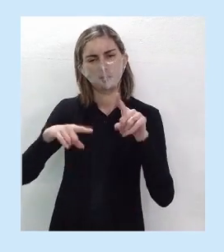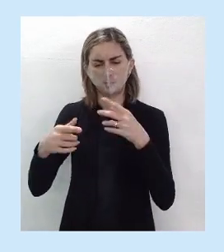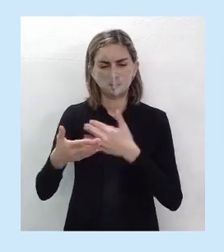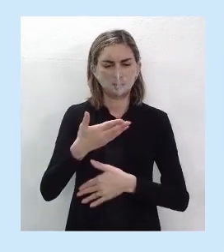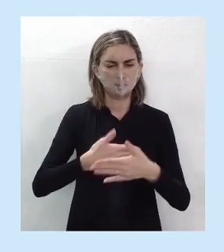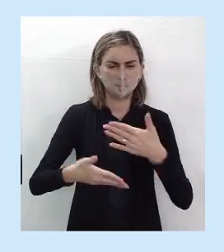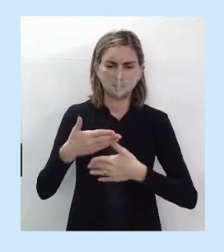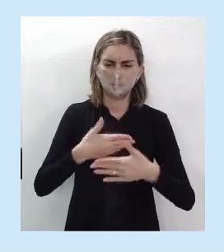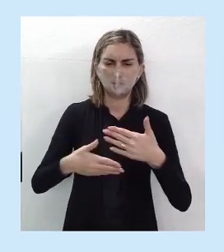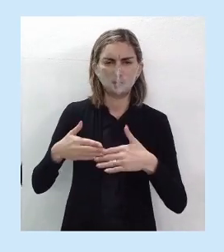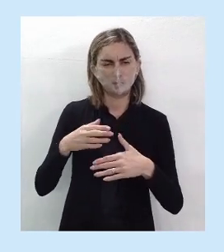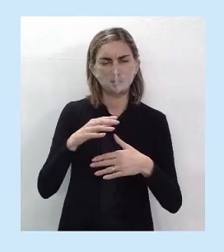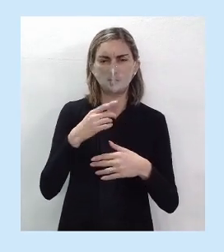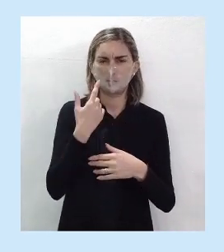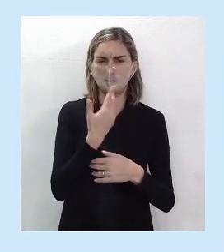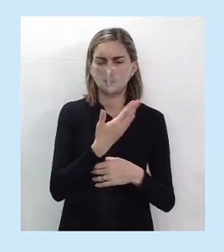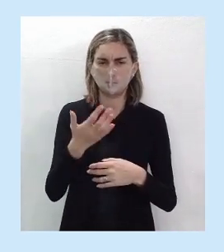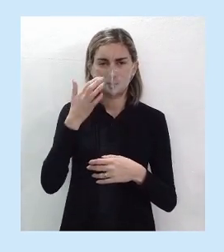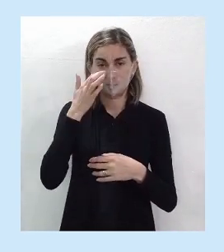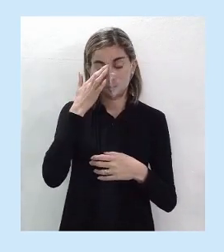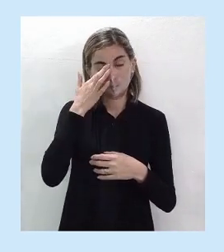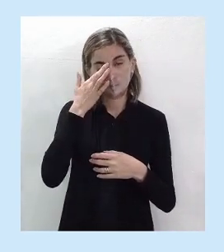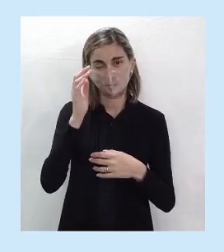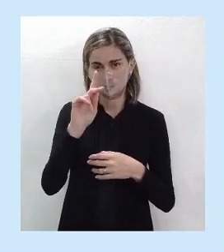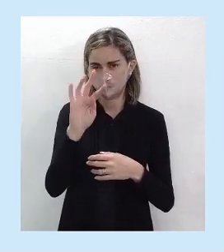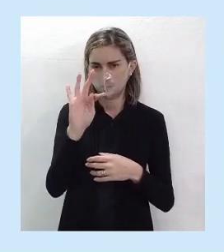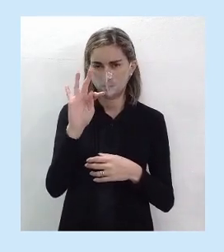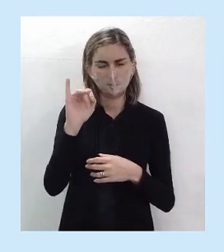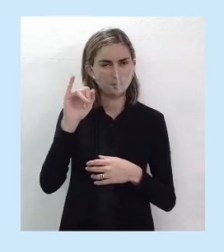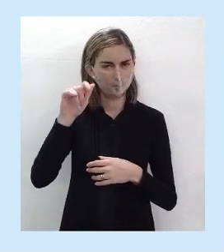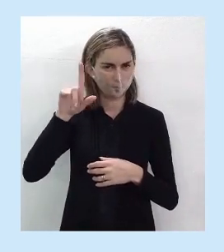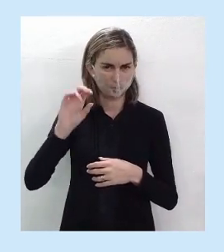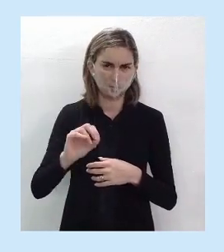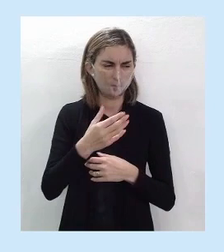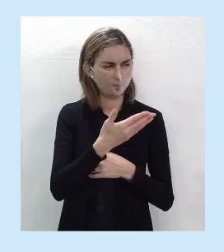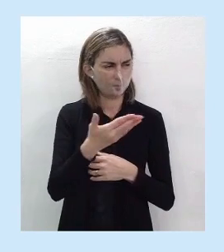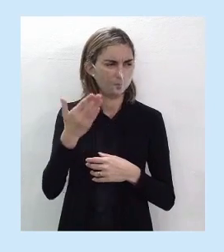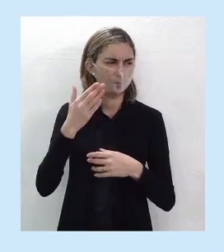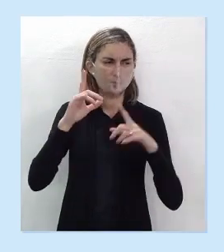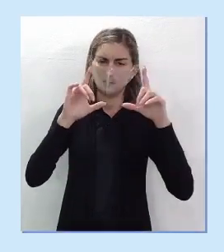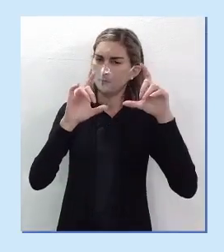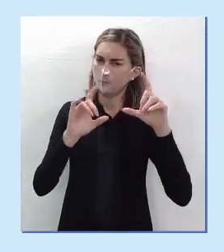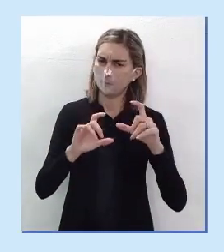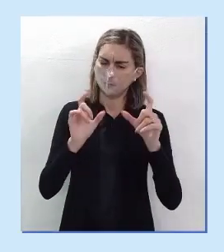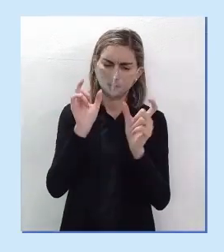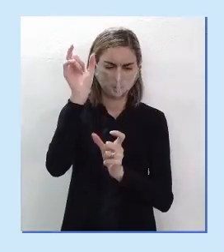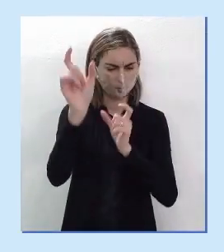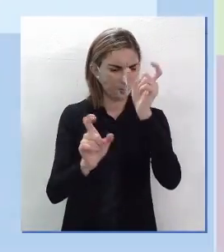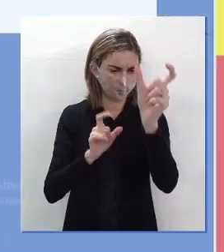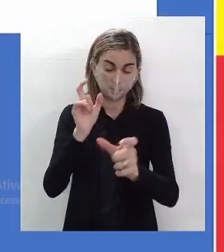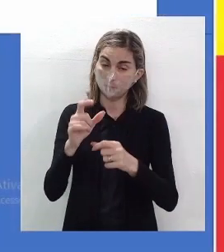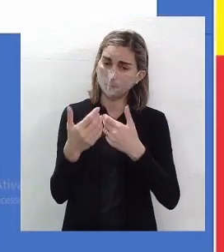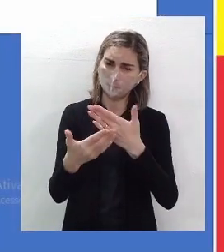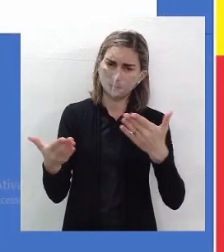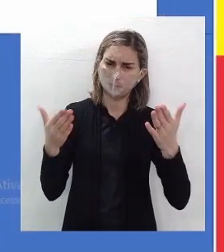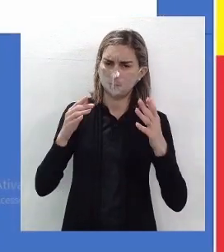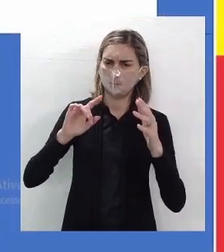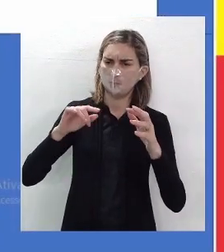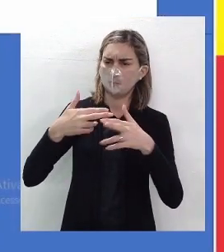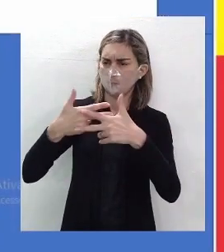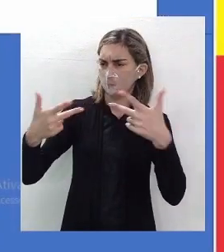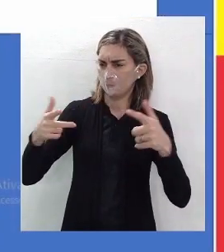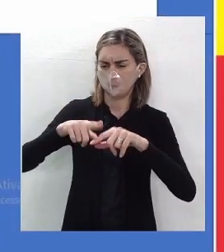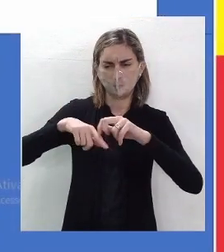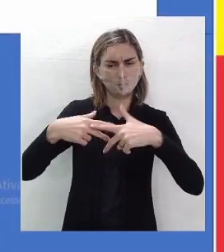um nível de relação, não é? No caso aí da obra do Tiago West, entre imagens e palavras